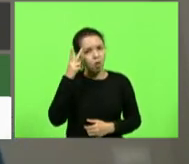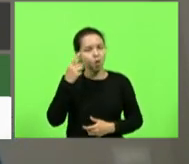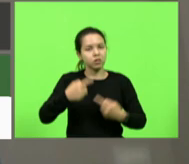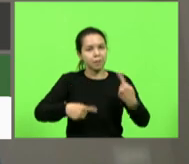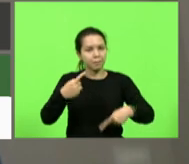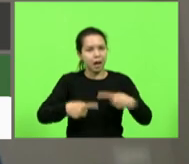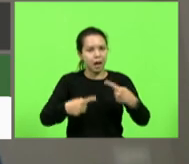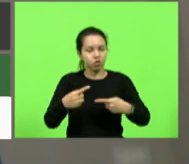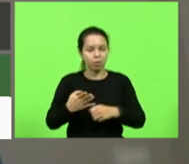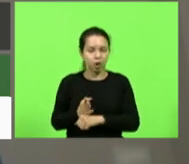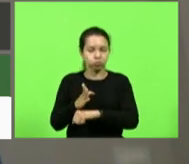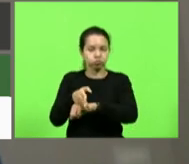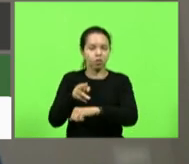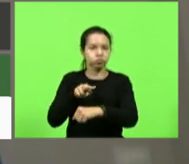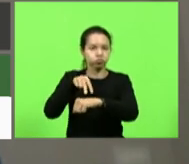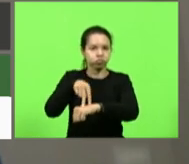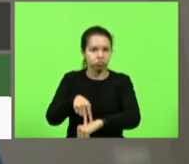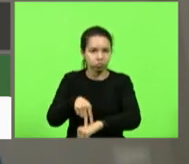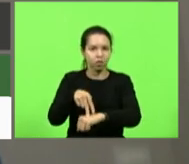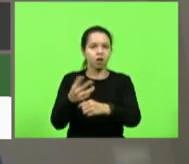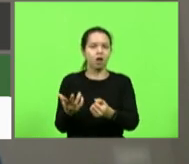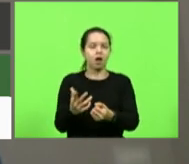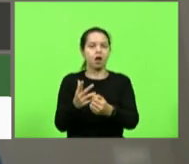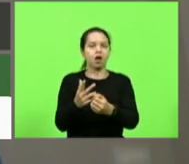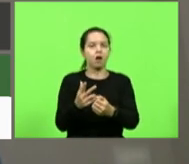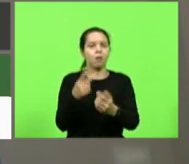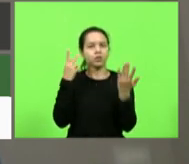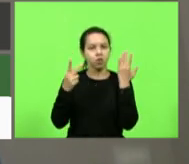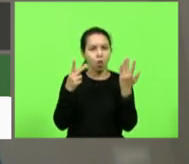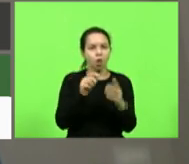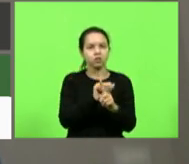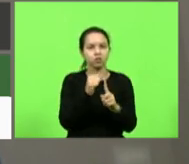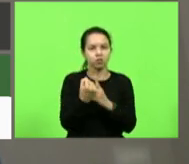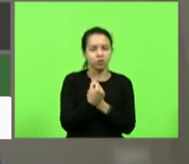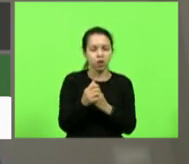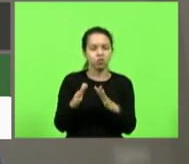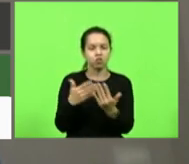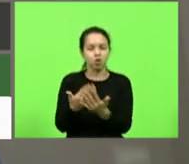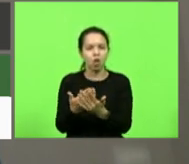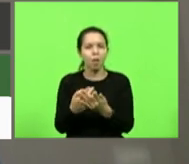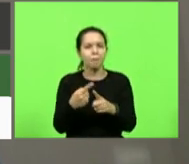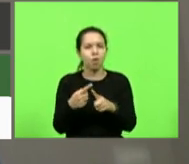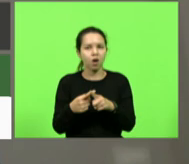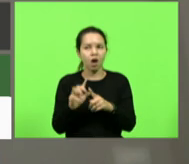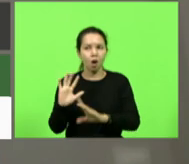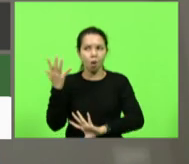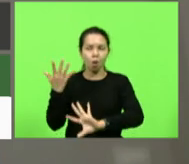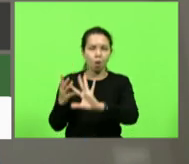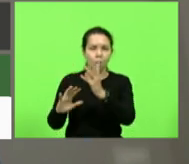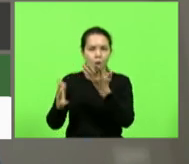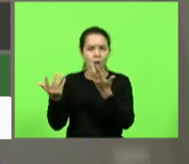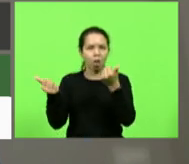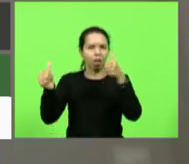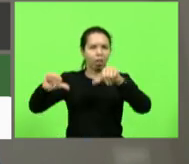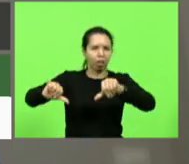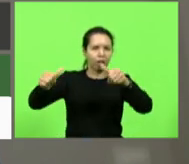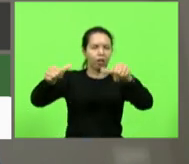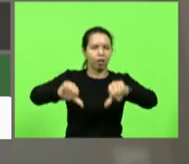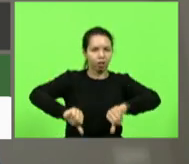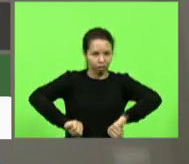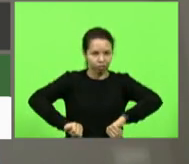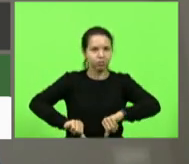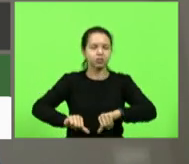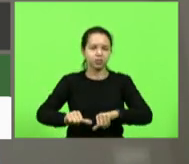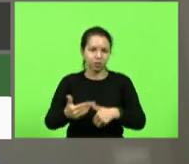psicólogos, psicólogas e assistentes sociais nas escolas, ele seja devido às tragédias, né, presenciadas no contexto escolar, e bem meu colega